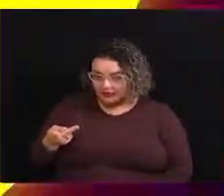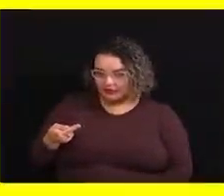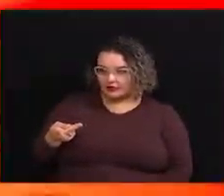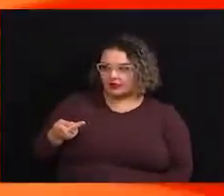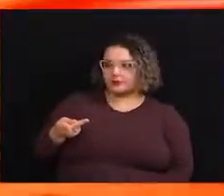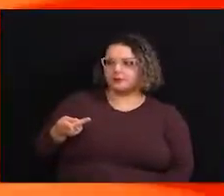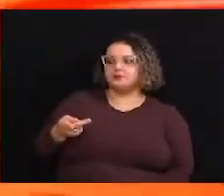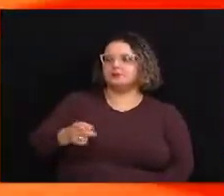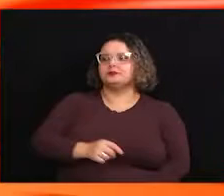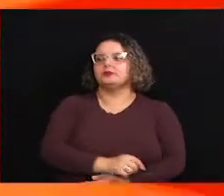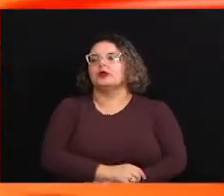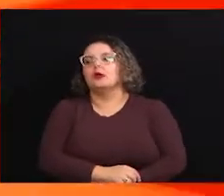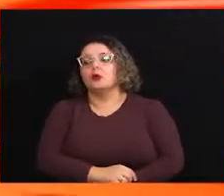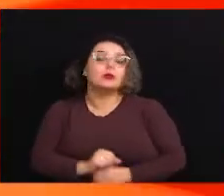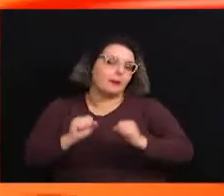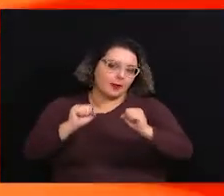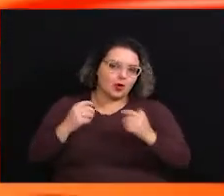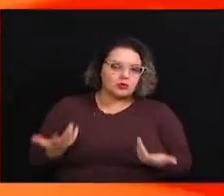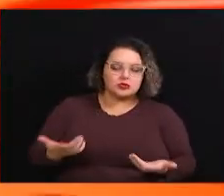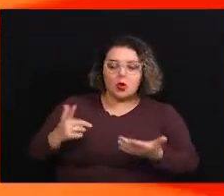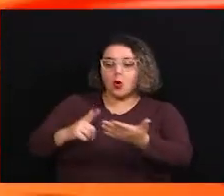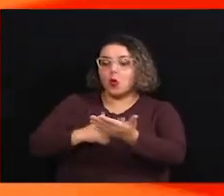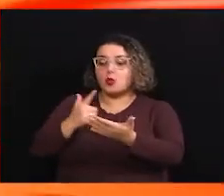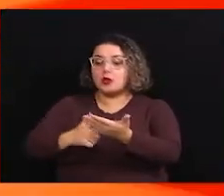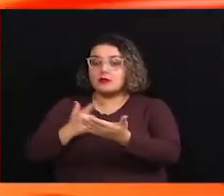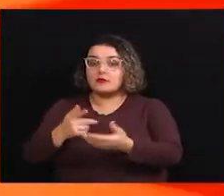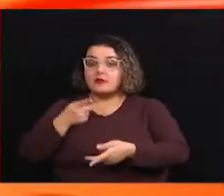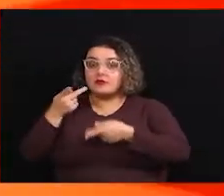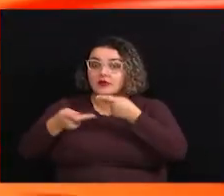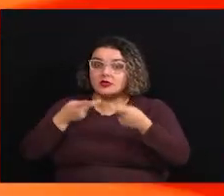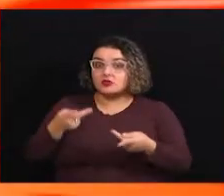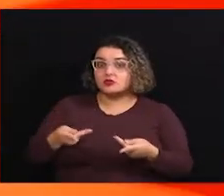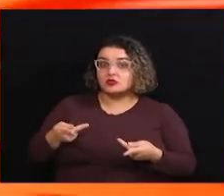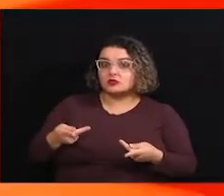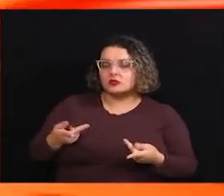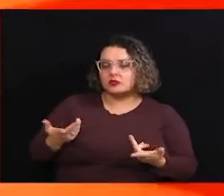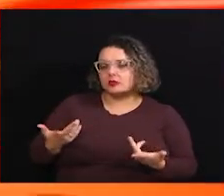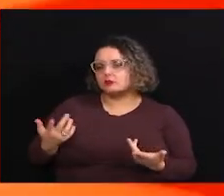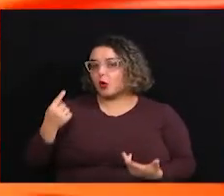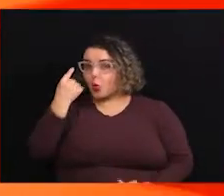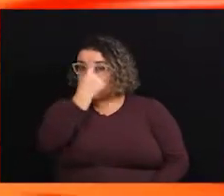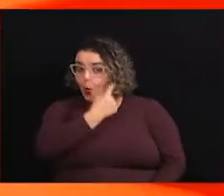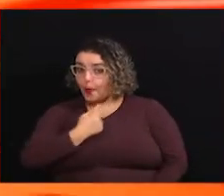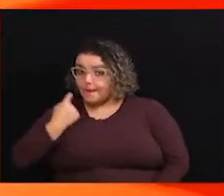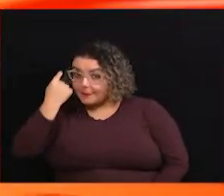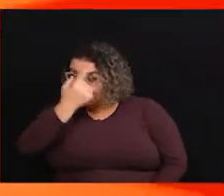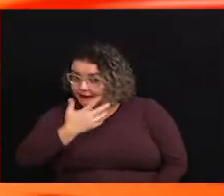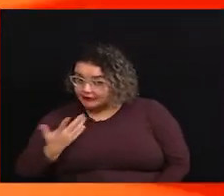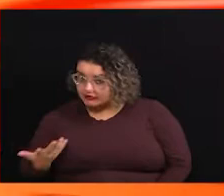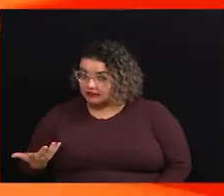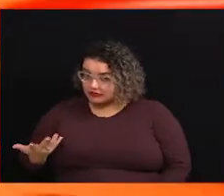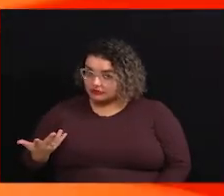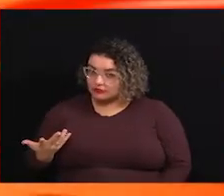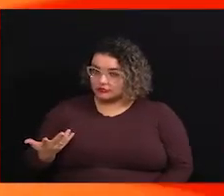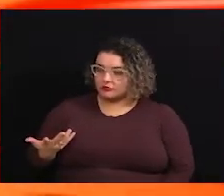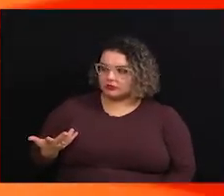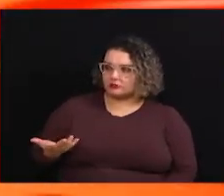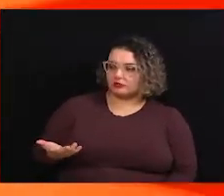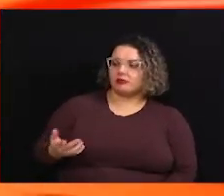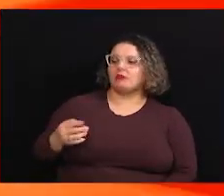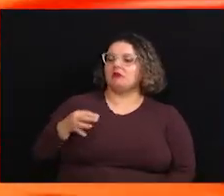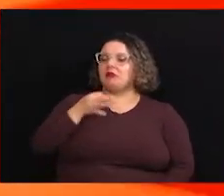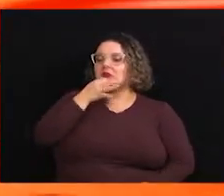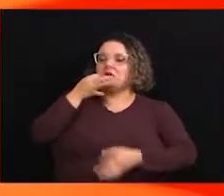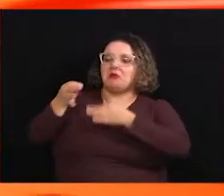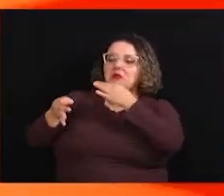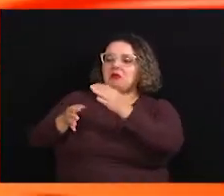mas é assim, o livro ele fala muito também sobre as aparências, né? Nós temos sempre o hábito de dar pitaco na vida dos